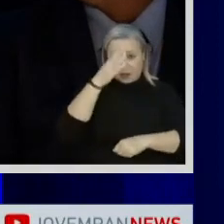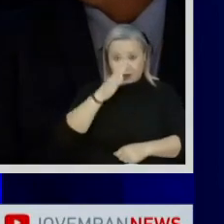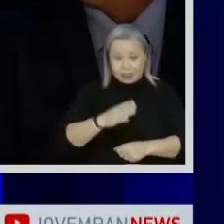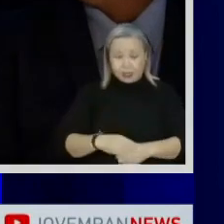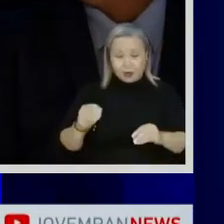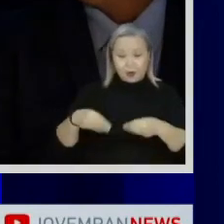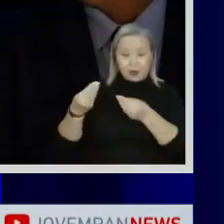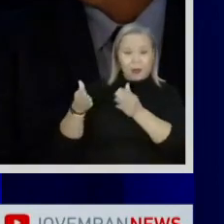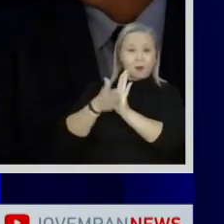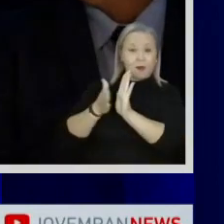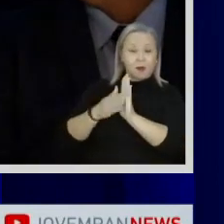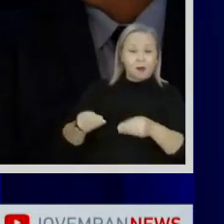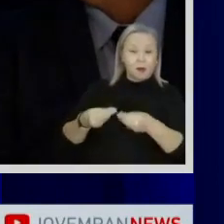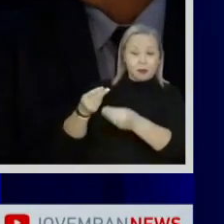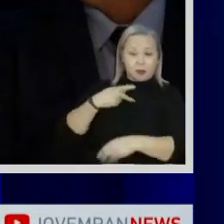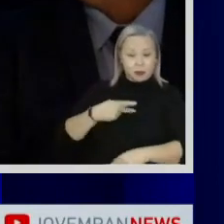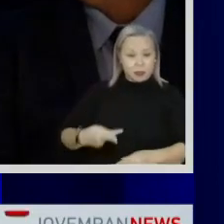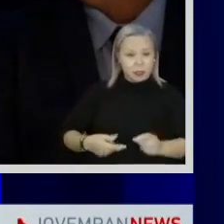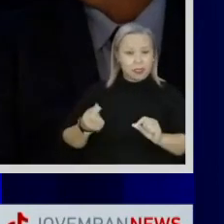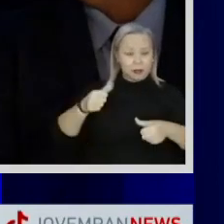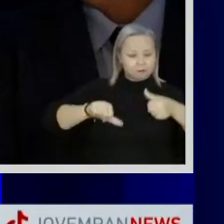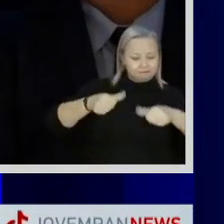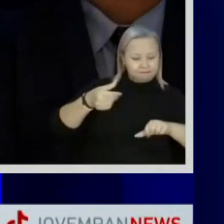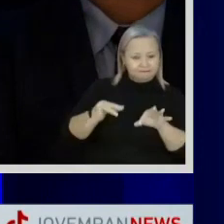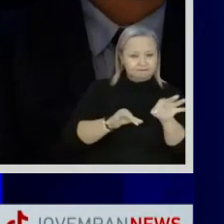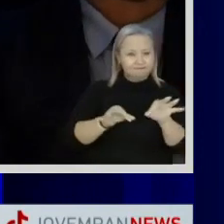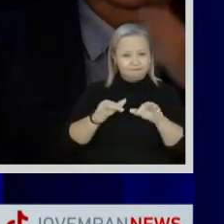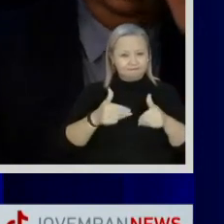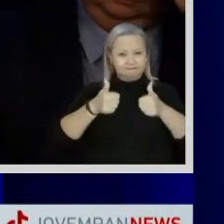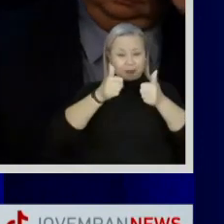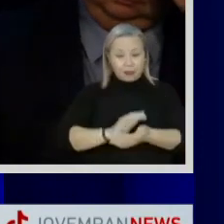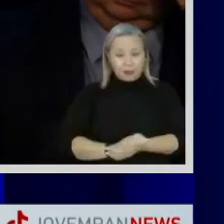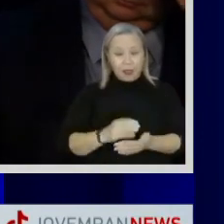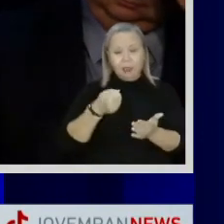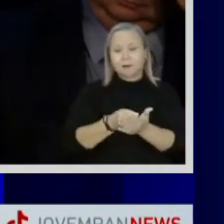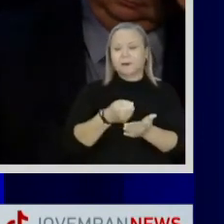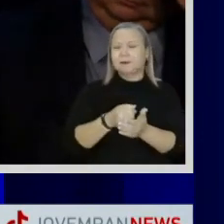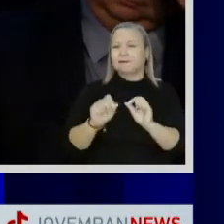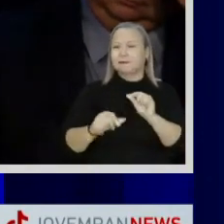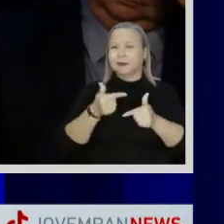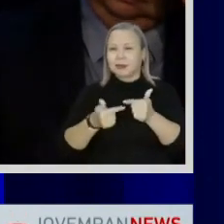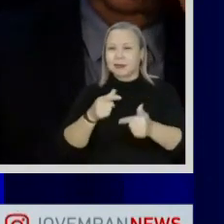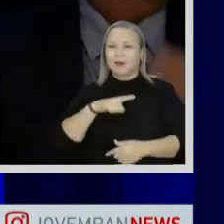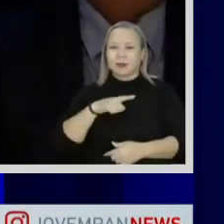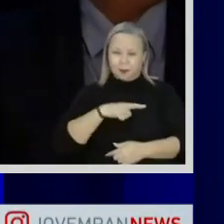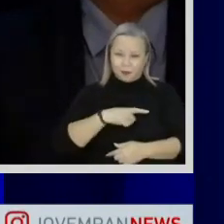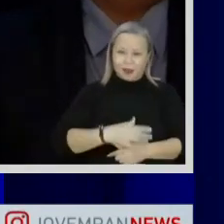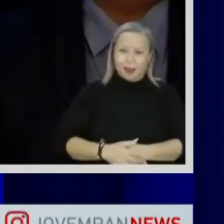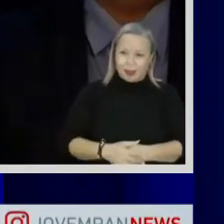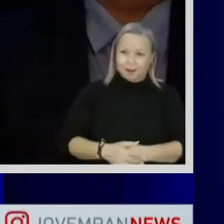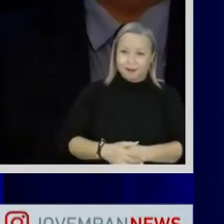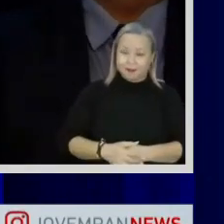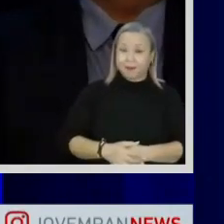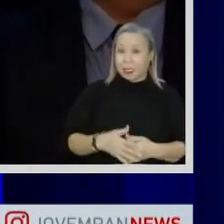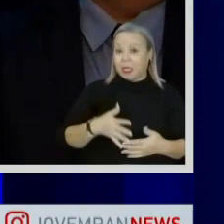já começou o desafio? Já começou o desafio. Há vários conceitos a respeito de democracia. É um debate, né, dentro da ciência política, de que em algumas sociedades, de